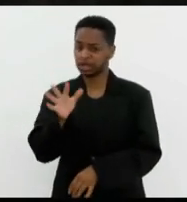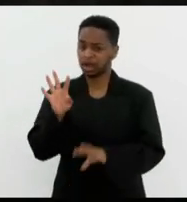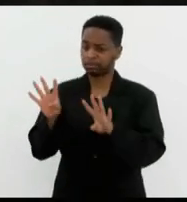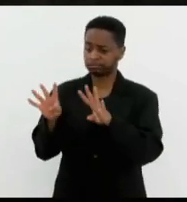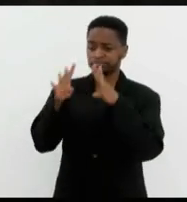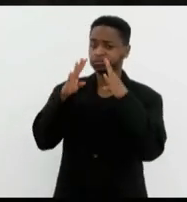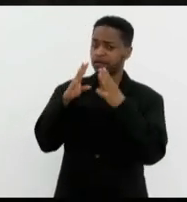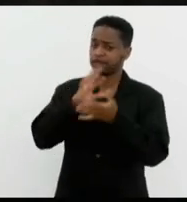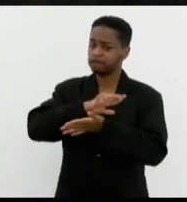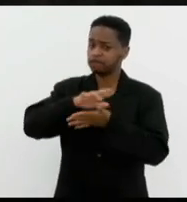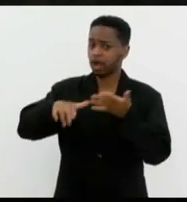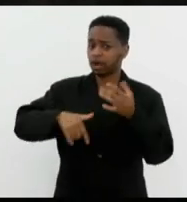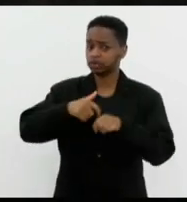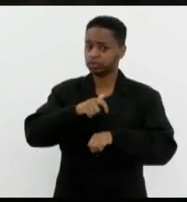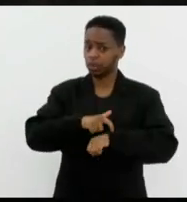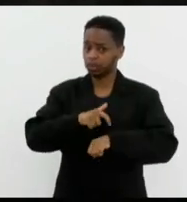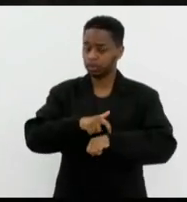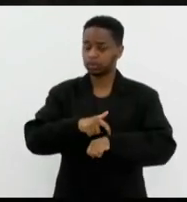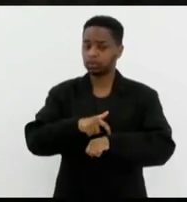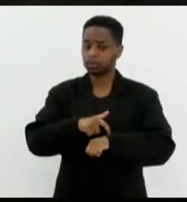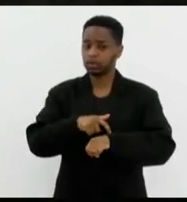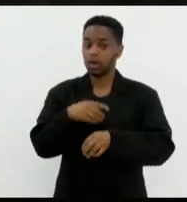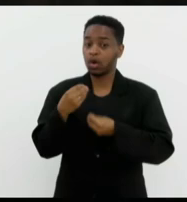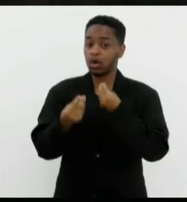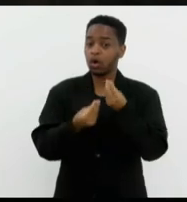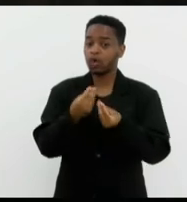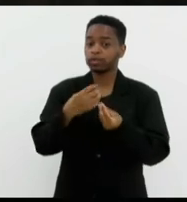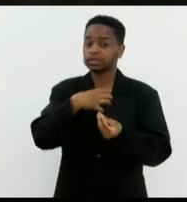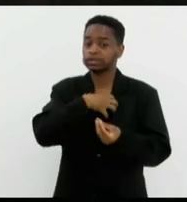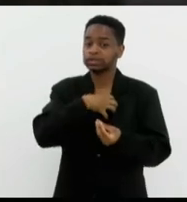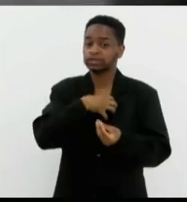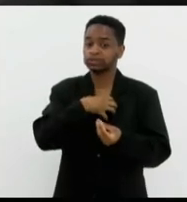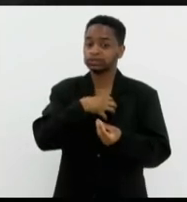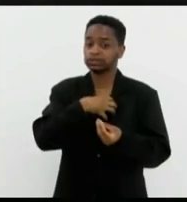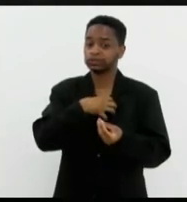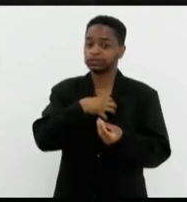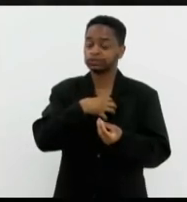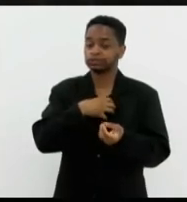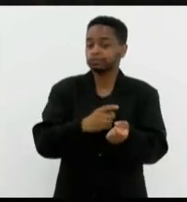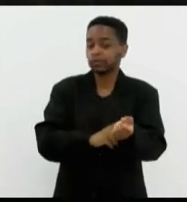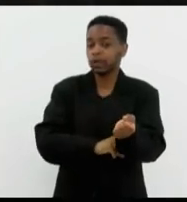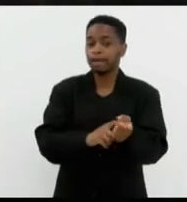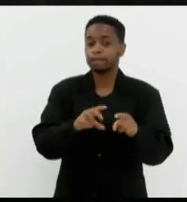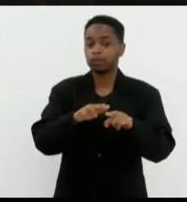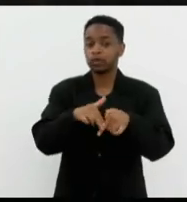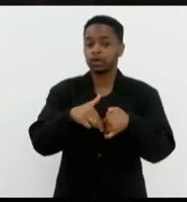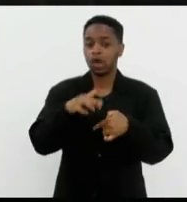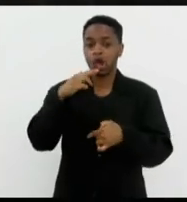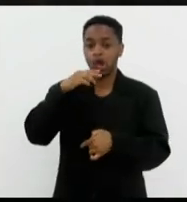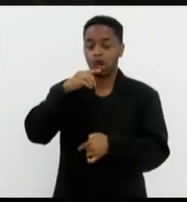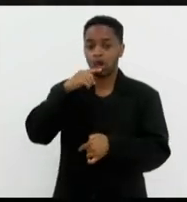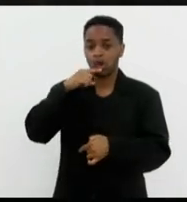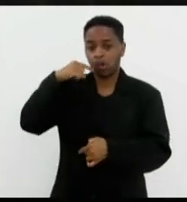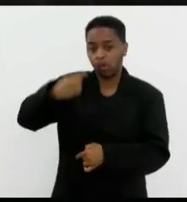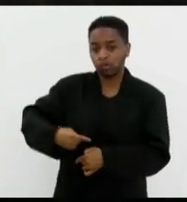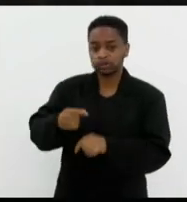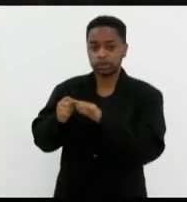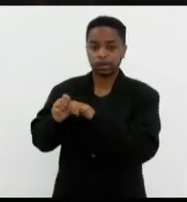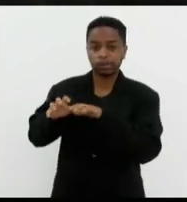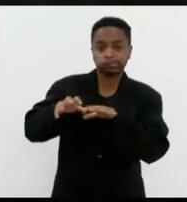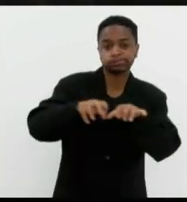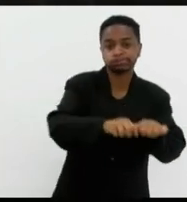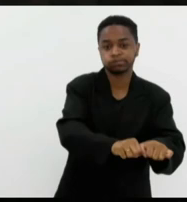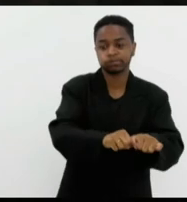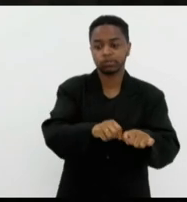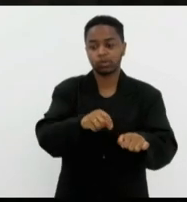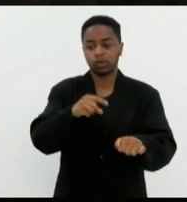minha indignação da invasão da Rússia à Ucrânia. E quem conhece